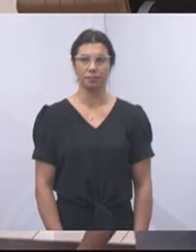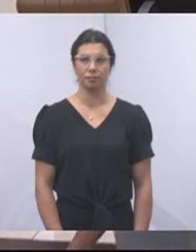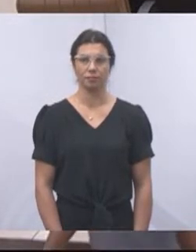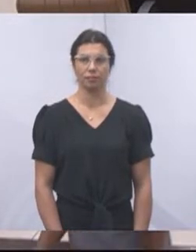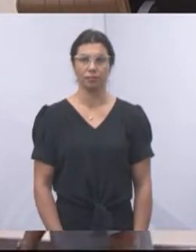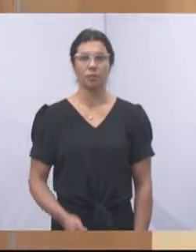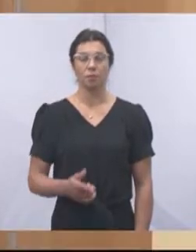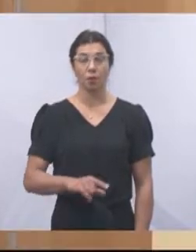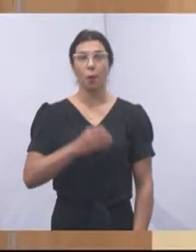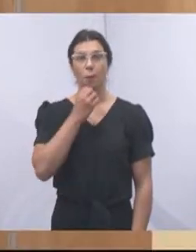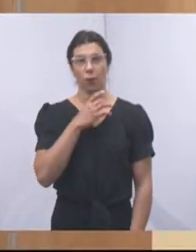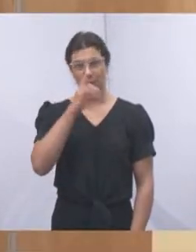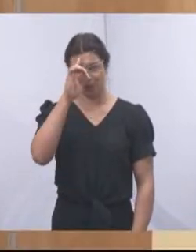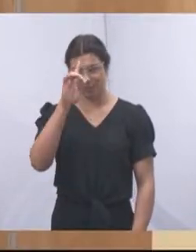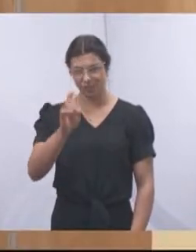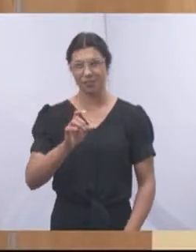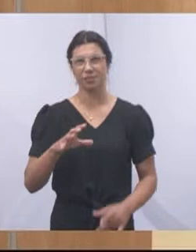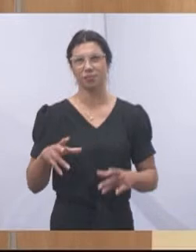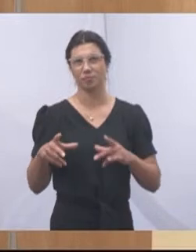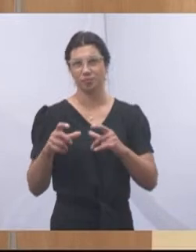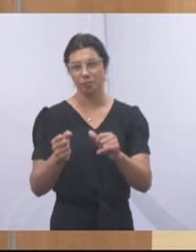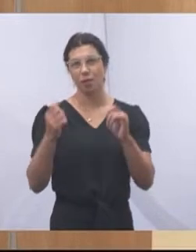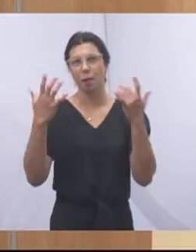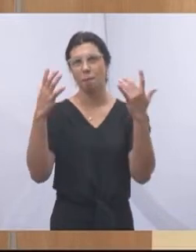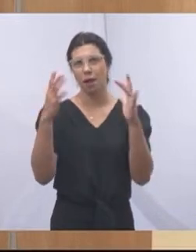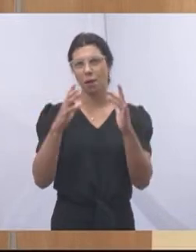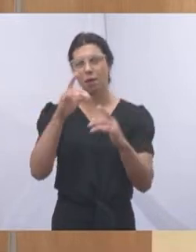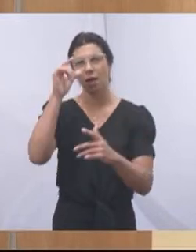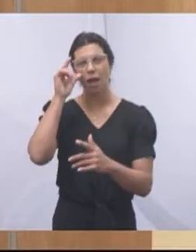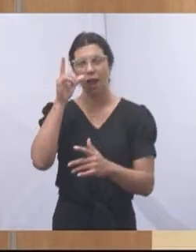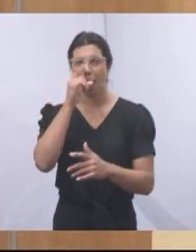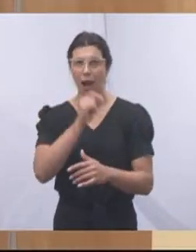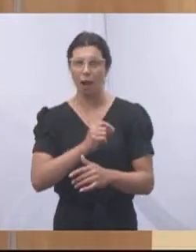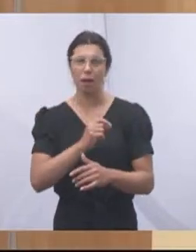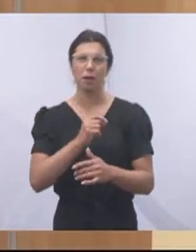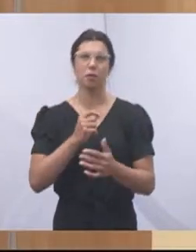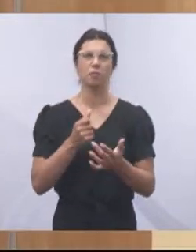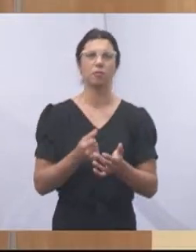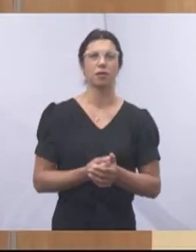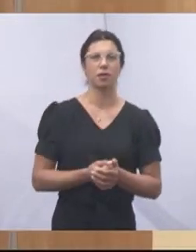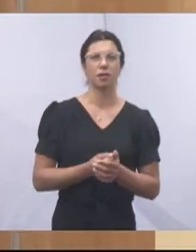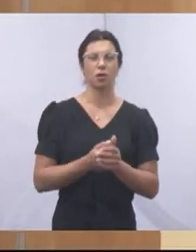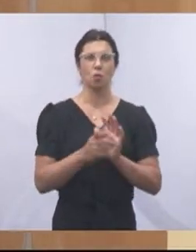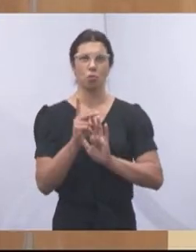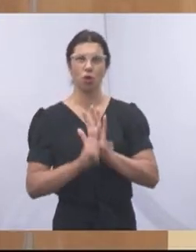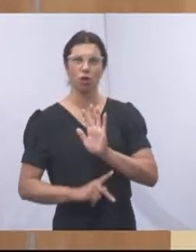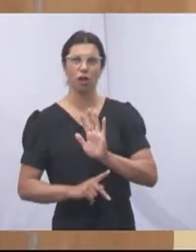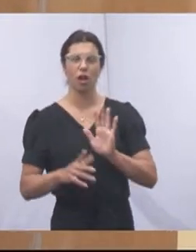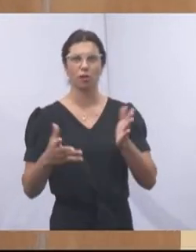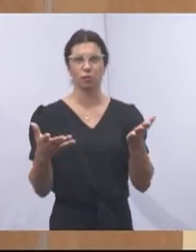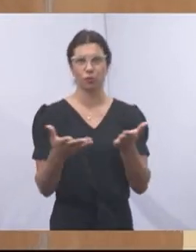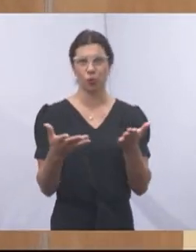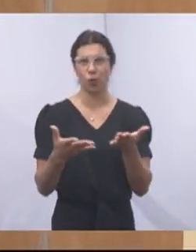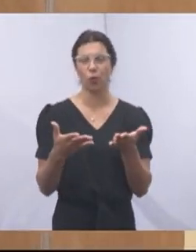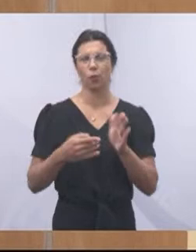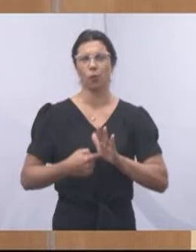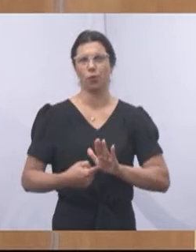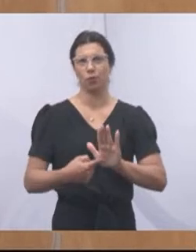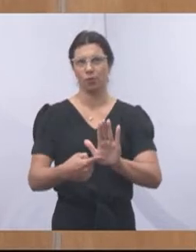Mais uma vez, bom dia a todos. Parabéns a Abner Rosa pela propositura desse projeto.